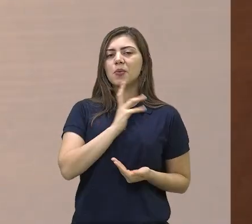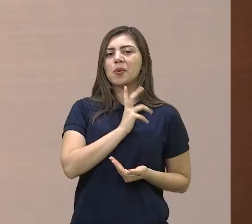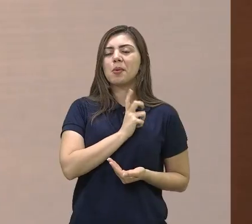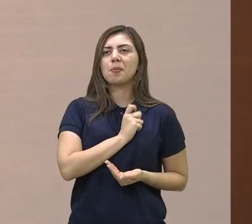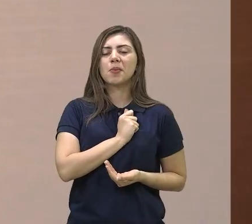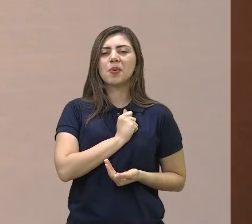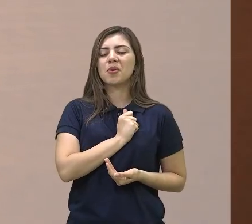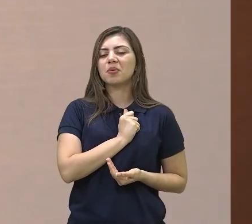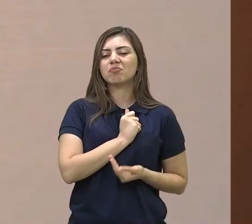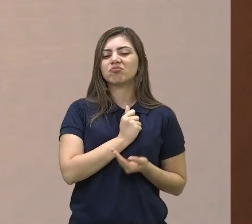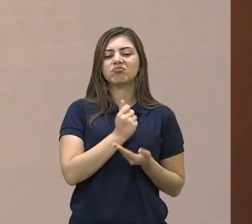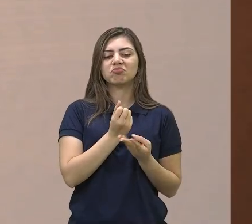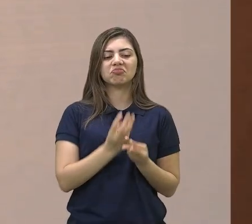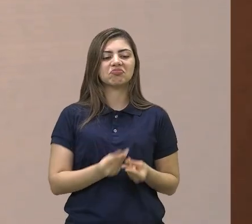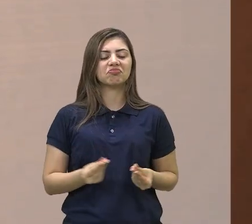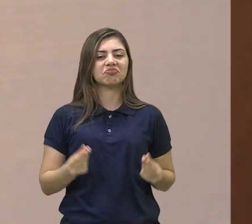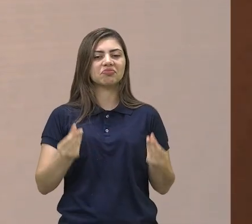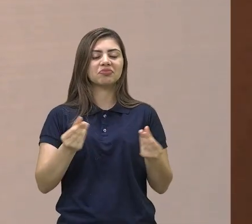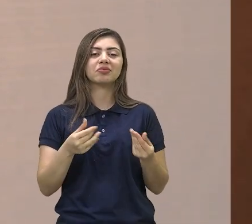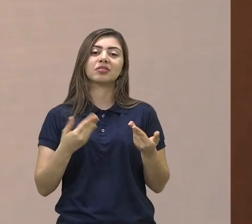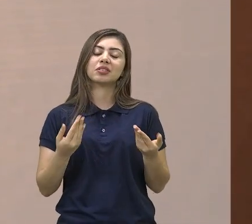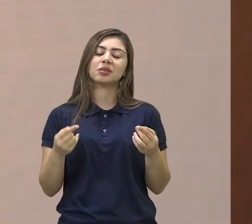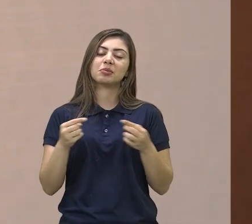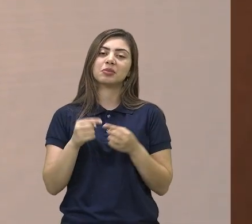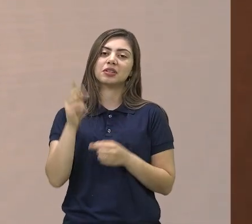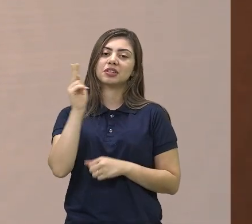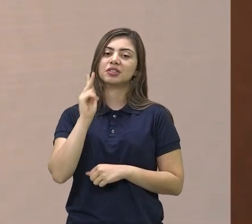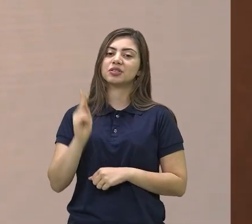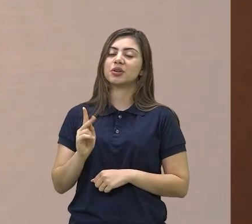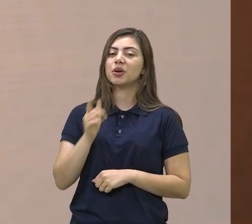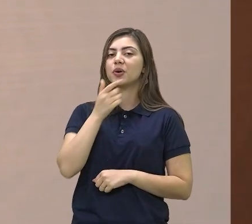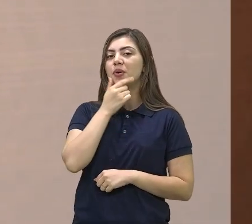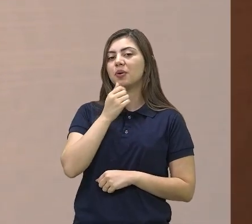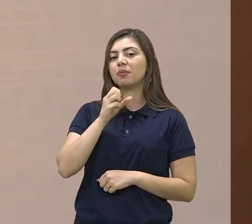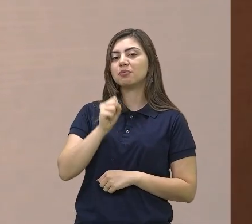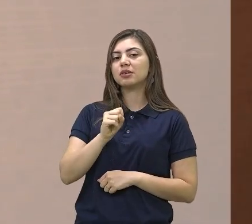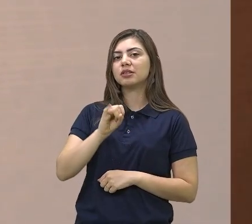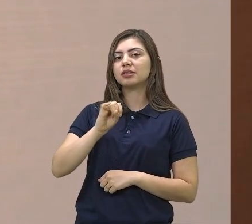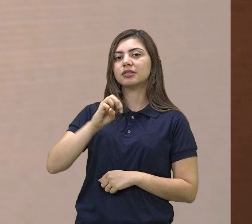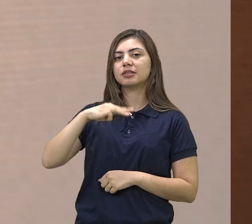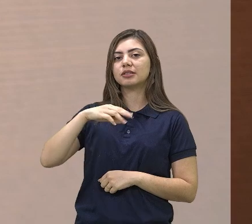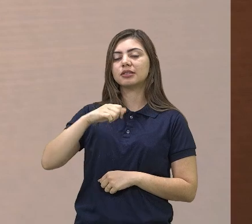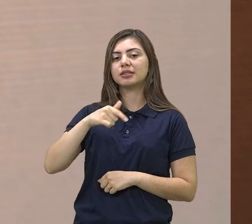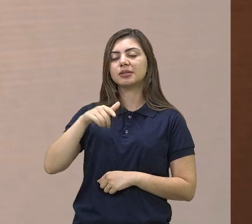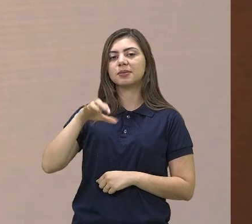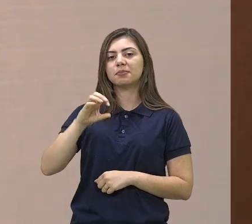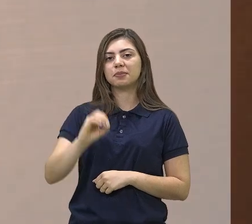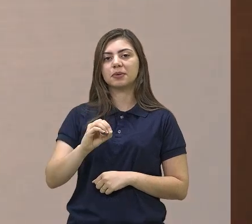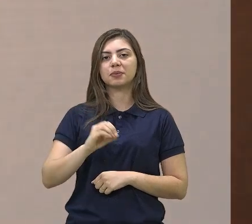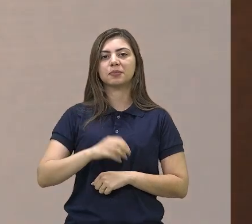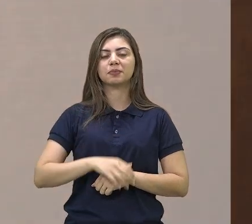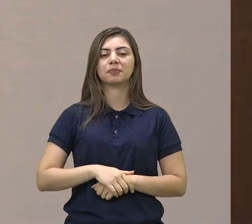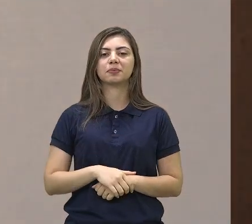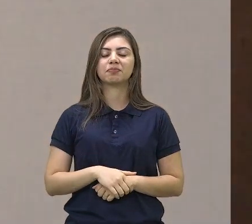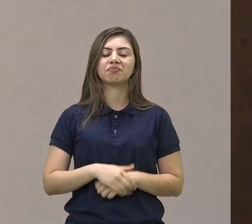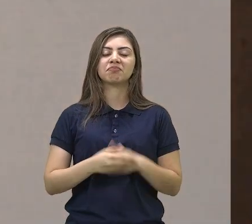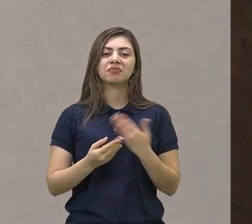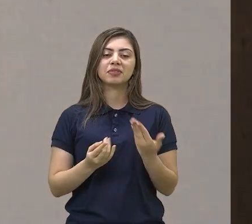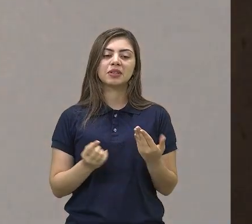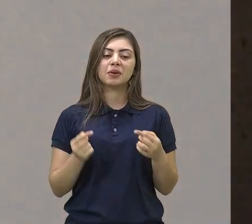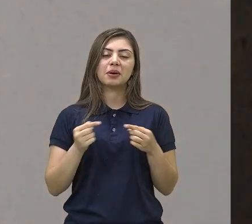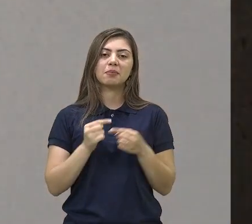amando. Esta é a história de Simão Botelho, Teresa e Mariana. Um amor